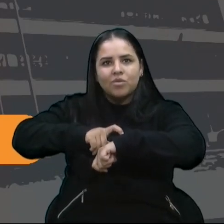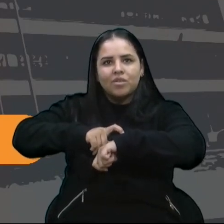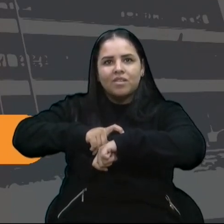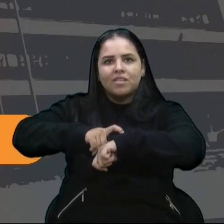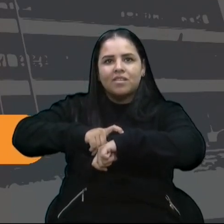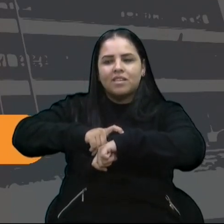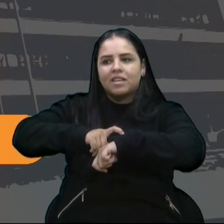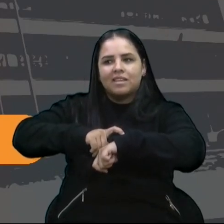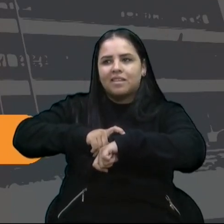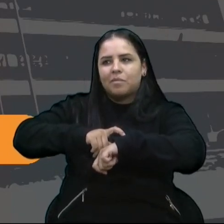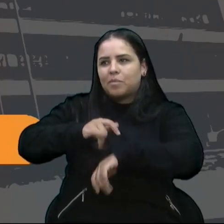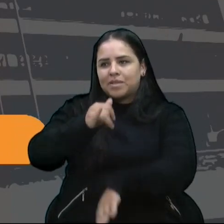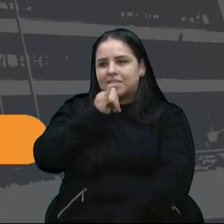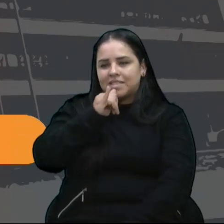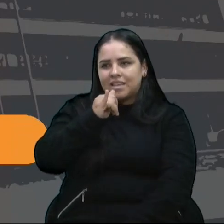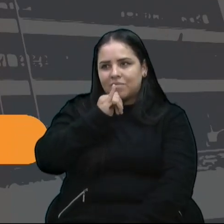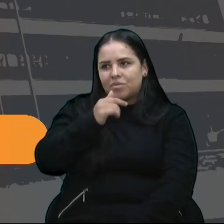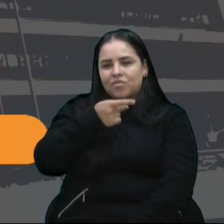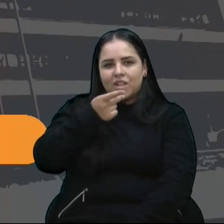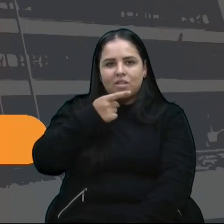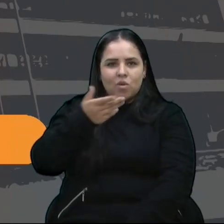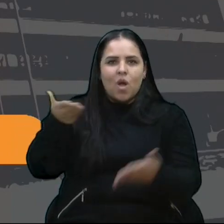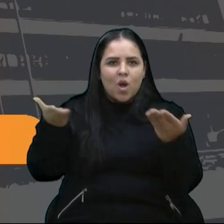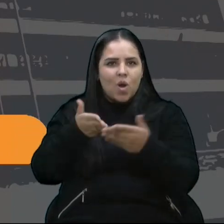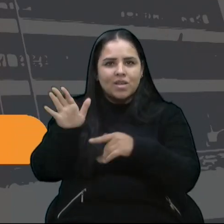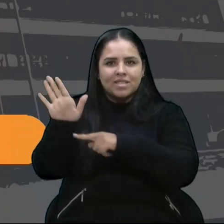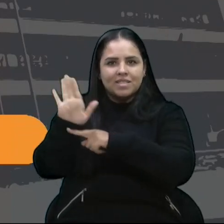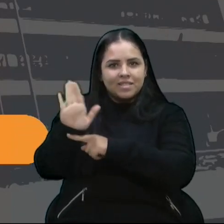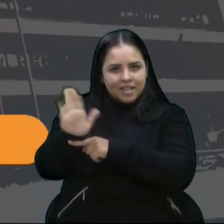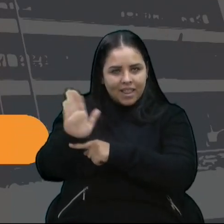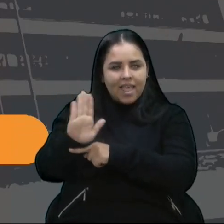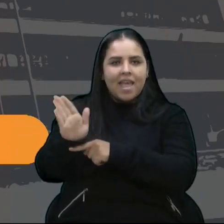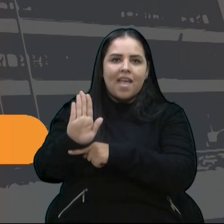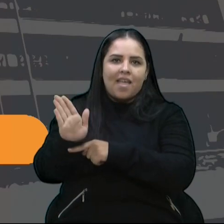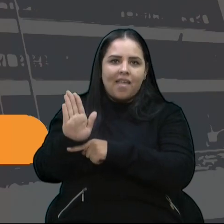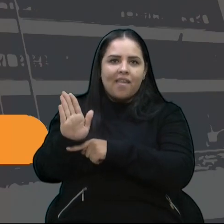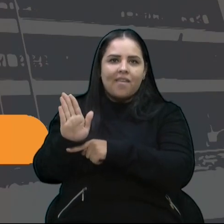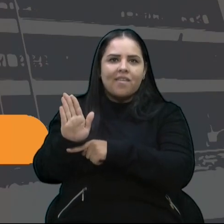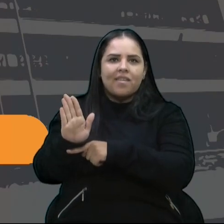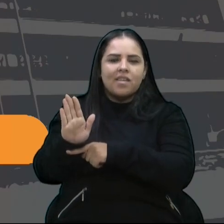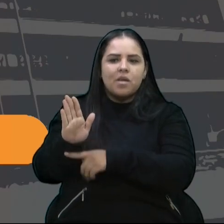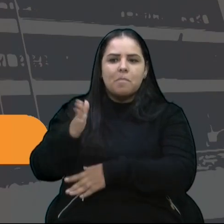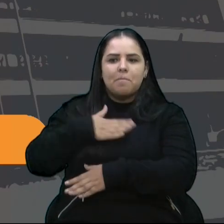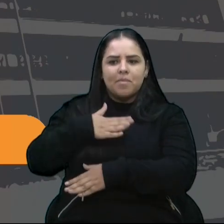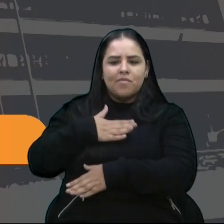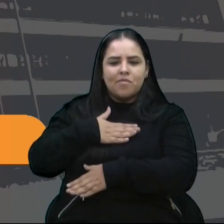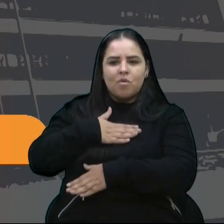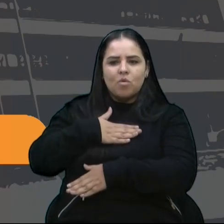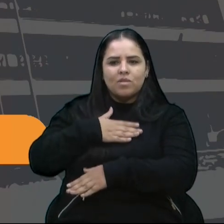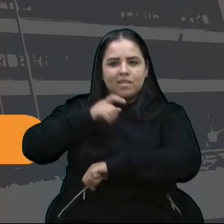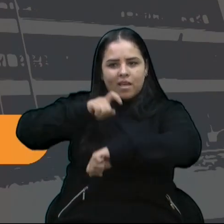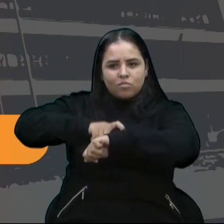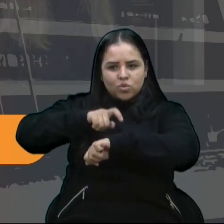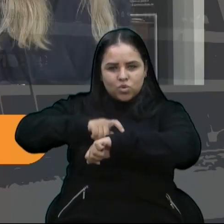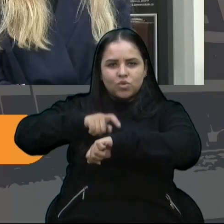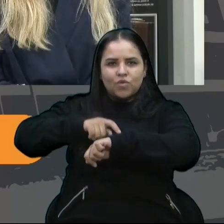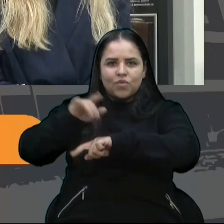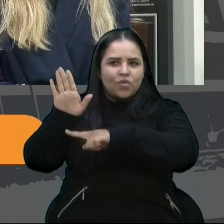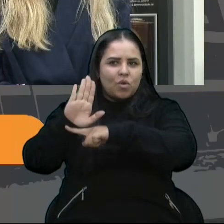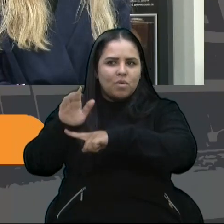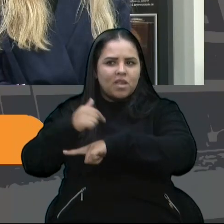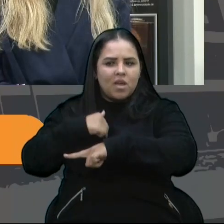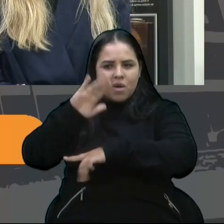momento onde, por exemplo, falando agora de cinema, né, de um filme, por exemplo, o momento onde um filme, para mim, ele se revela, assim, o